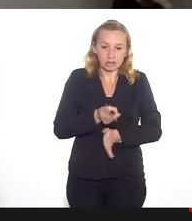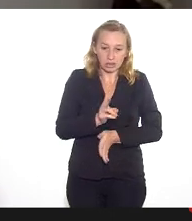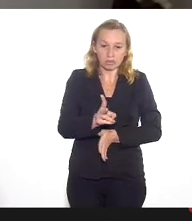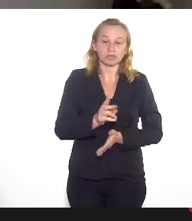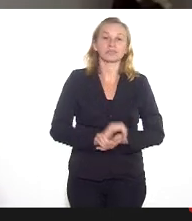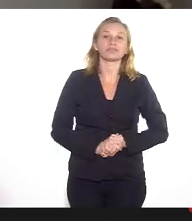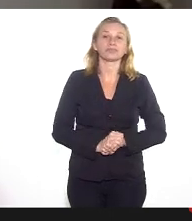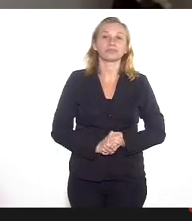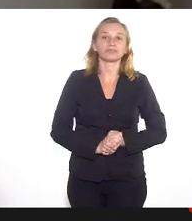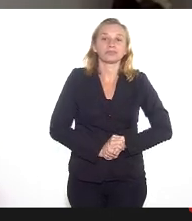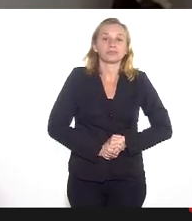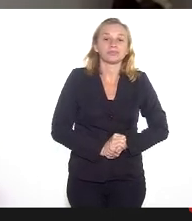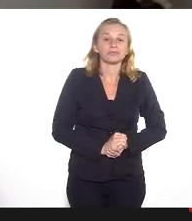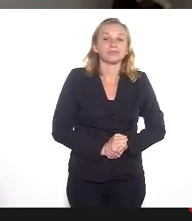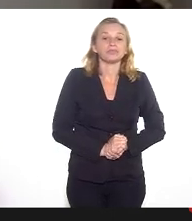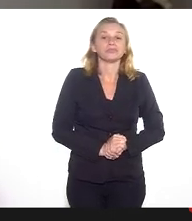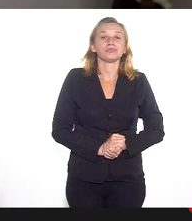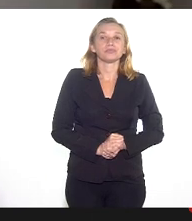Tá?